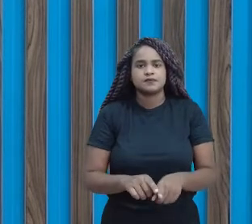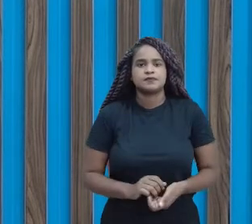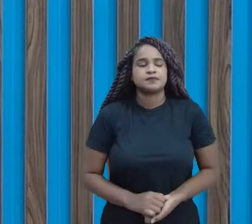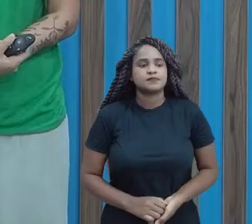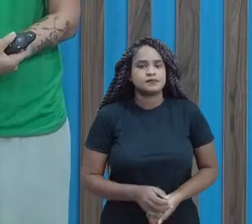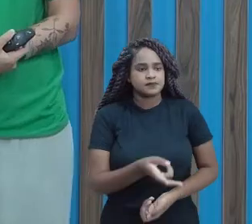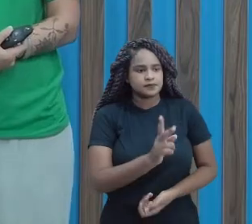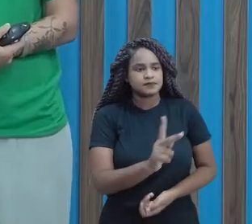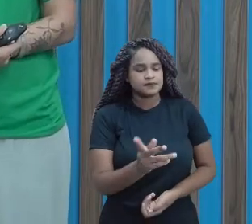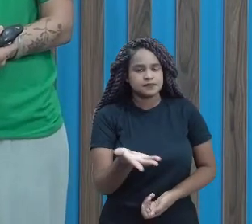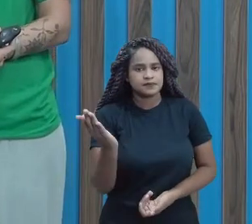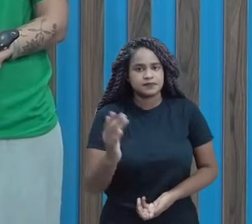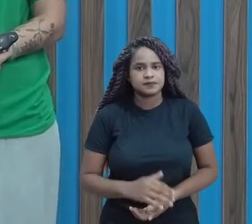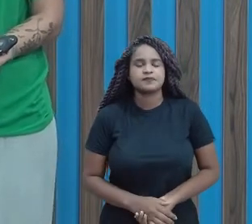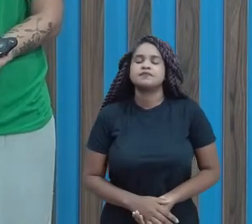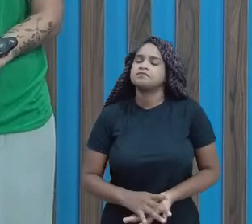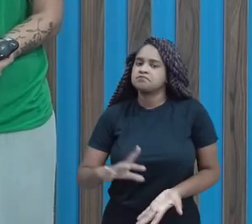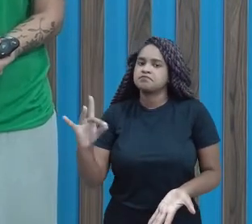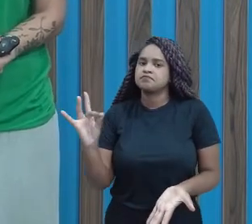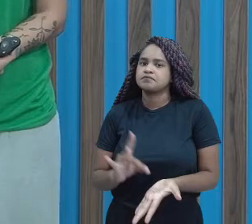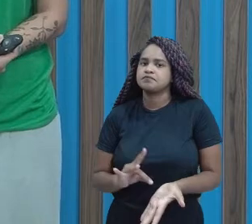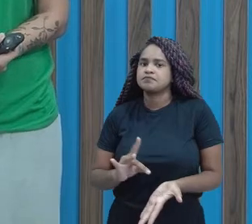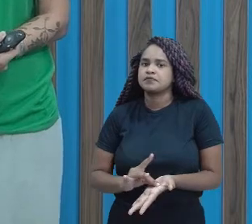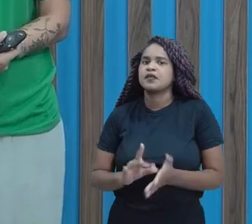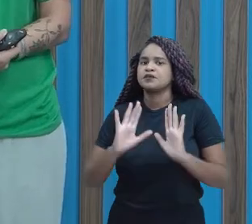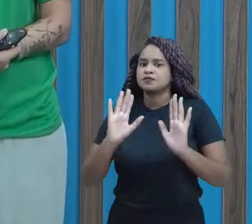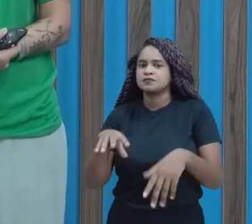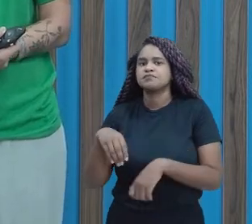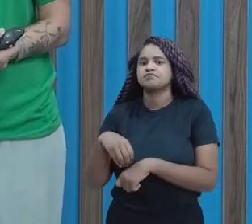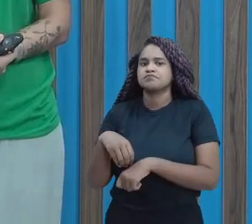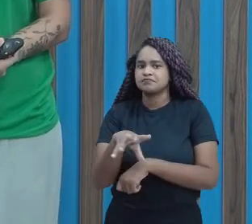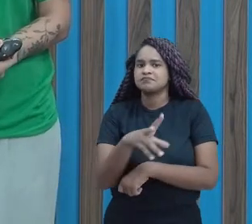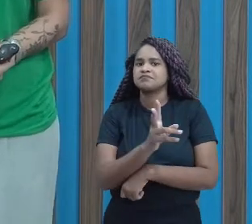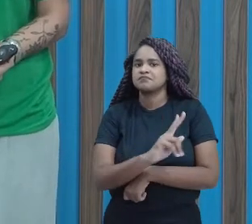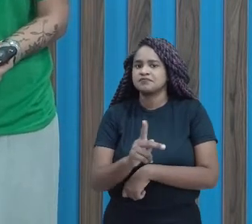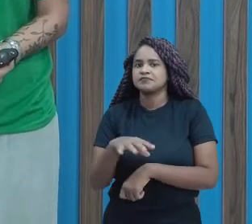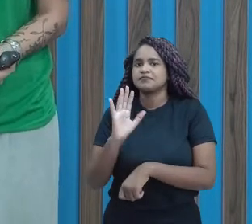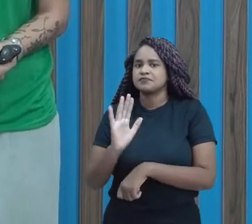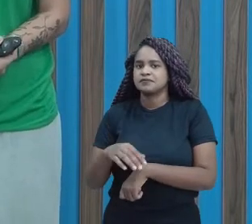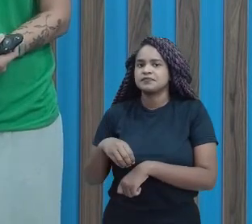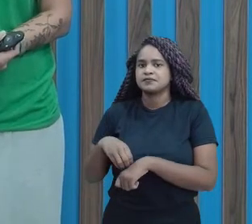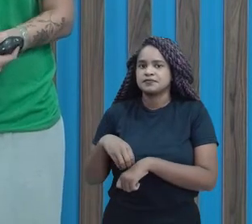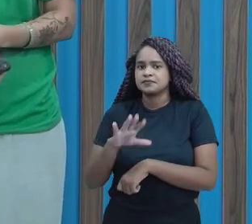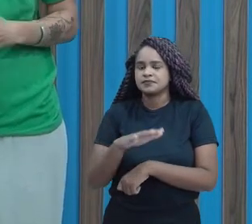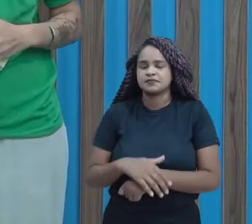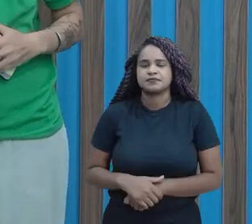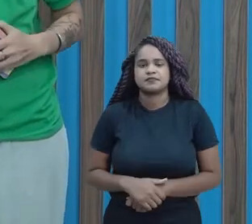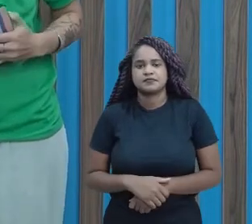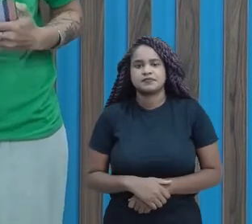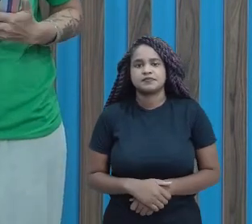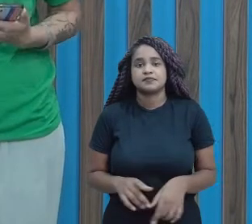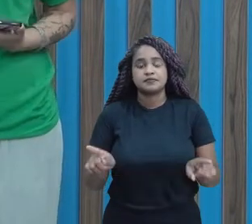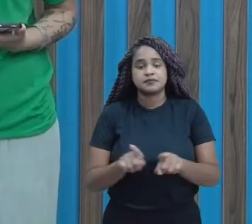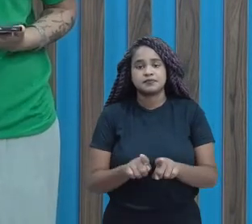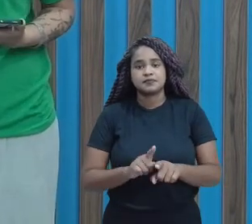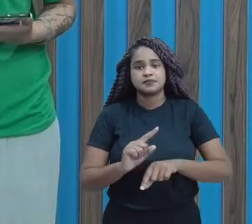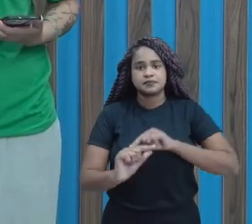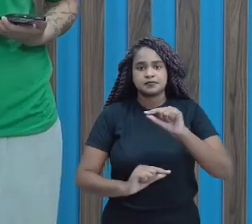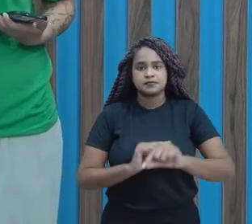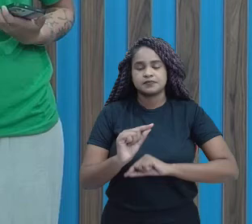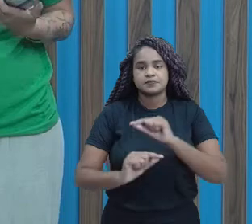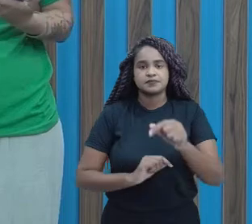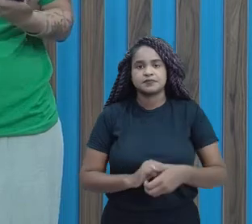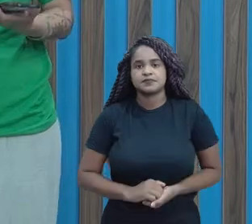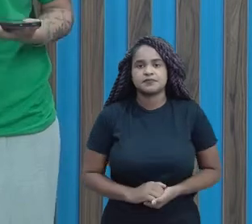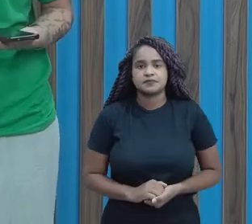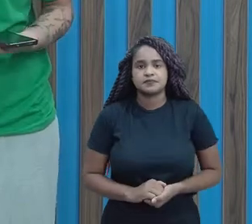Vanessa? Exatamente, né? O recado aí foi dado pelo professor Giorgio E esse evento, né, que a